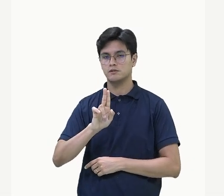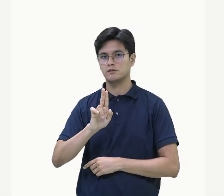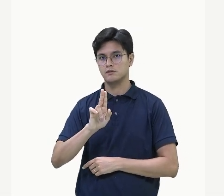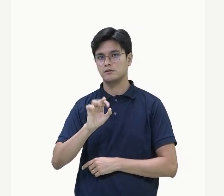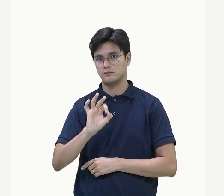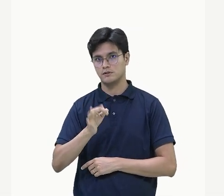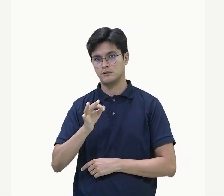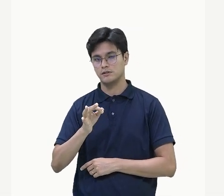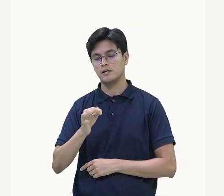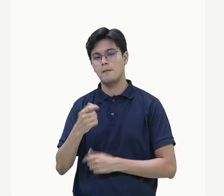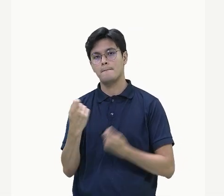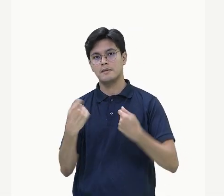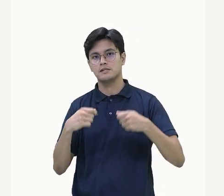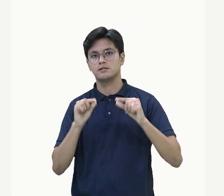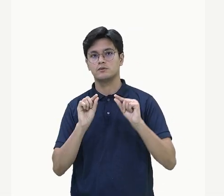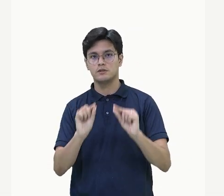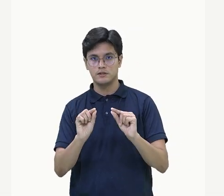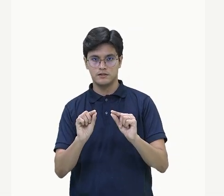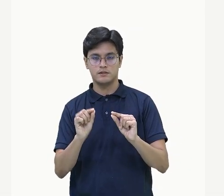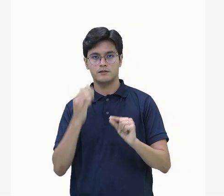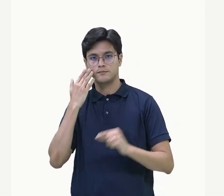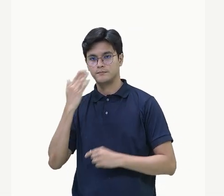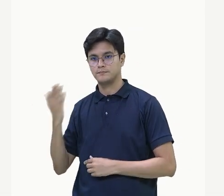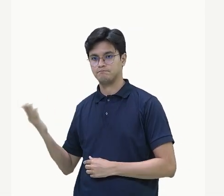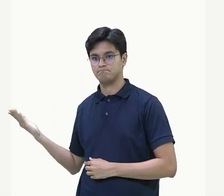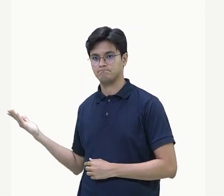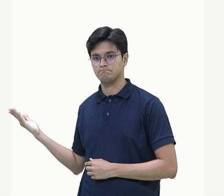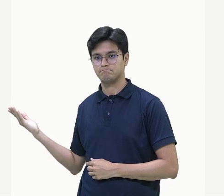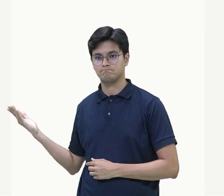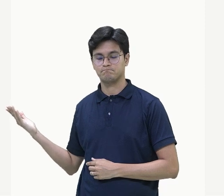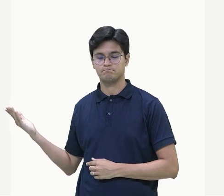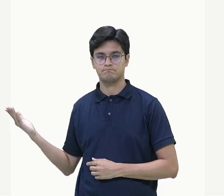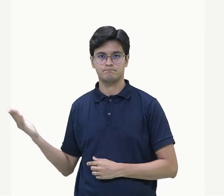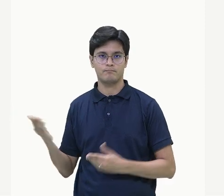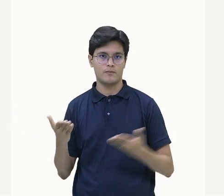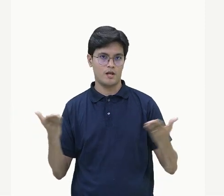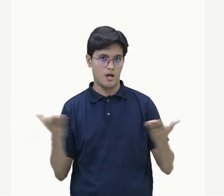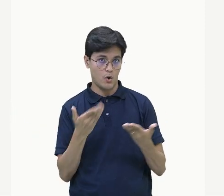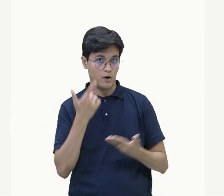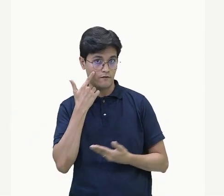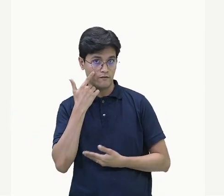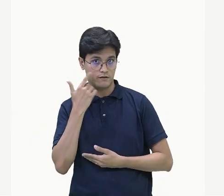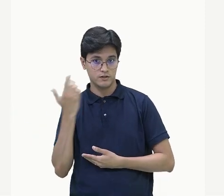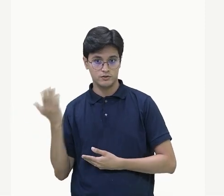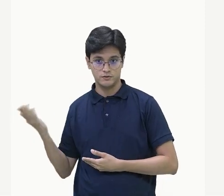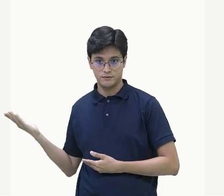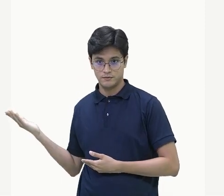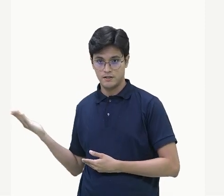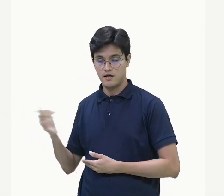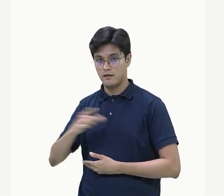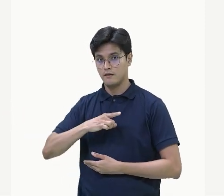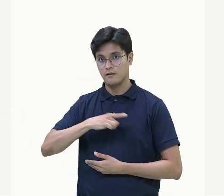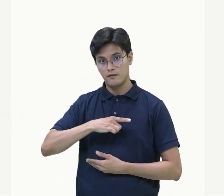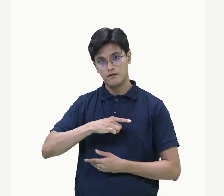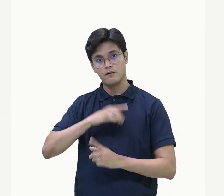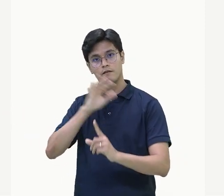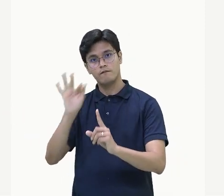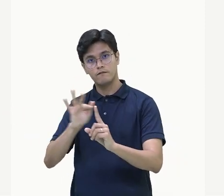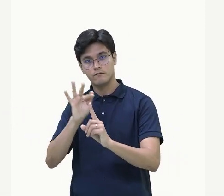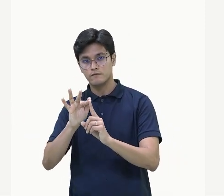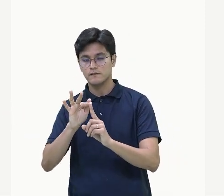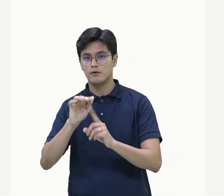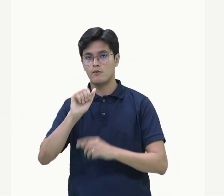essa comparação. Agora, vejam aqui essa situação. Temos as funções a elevado